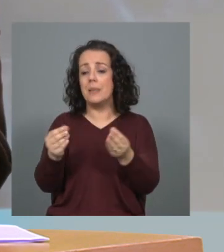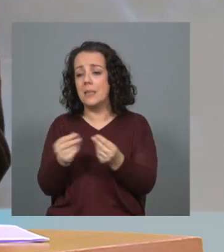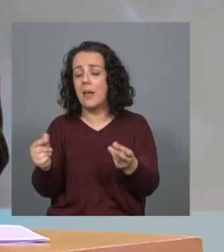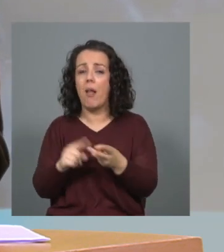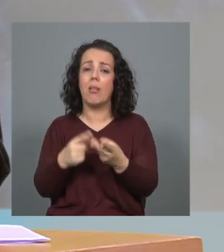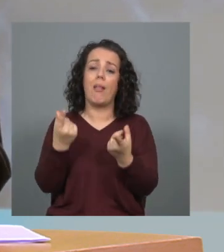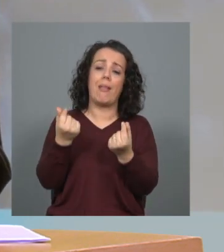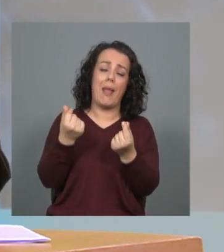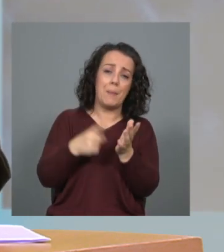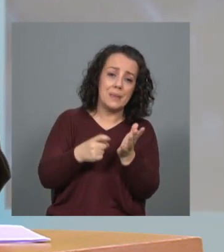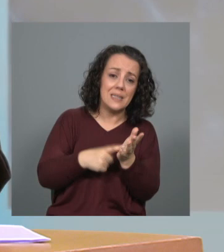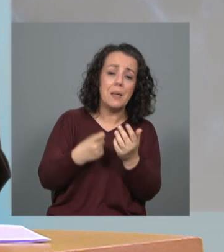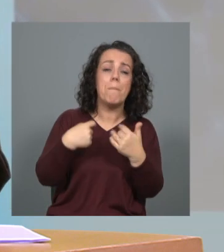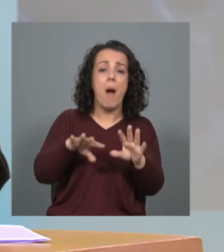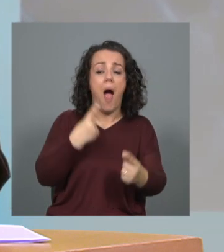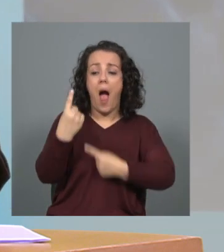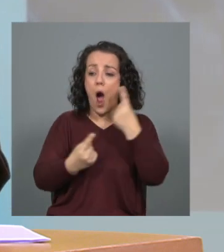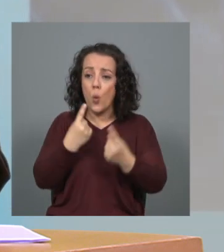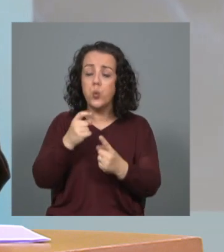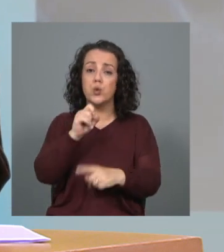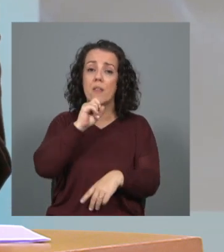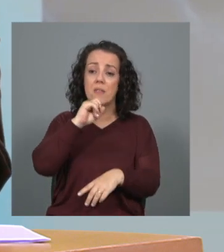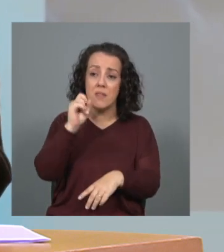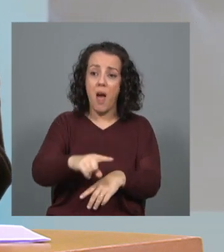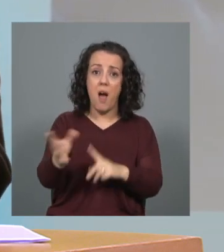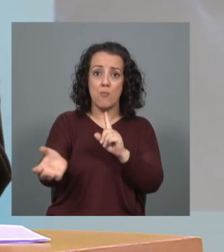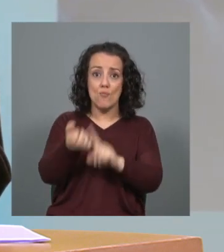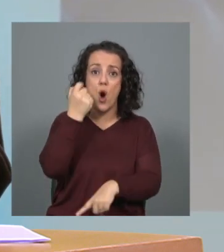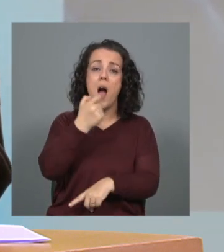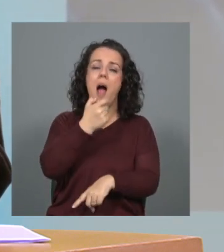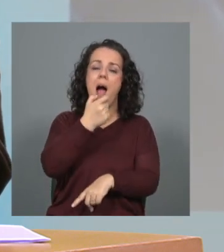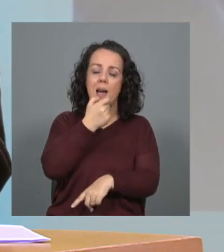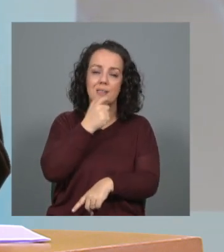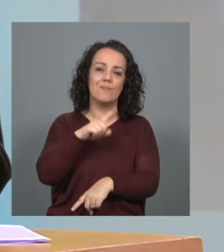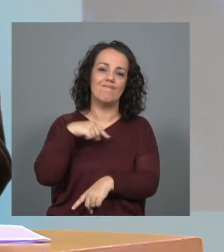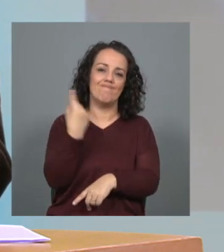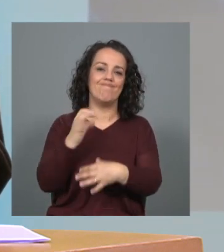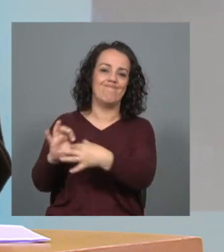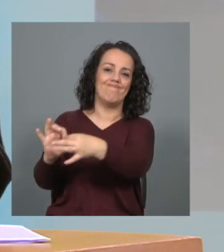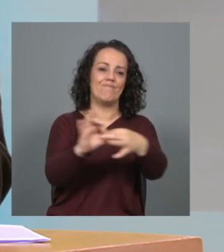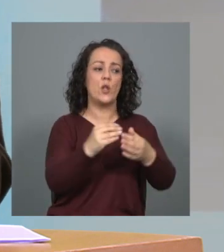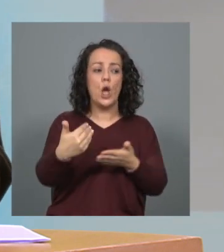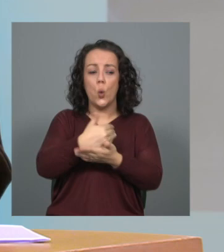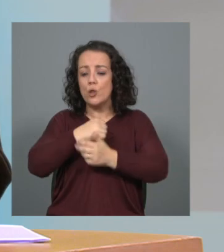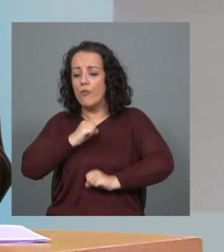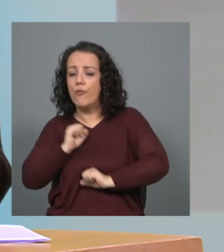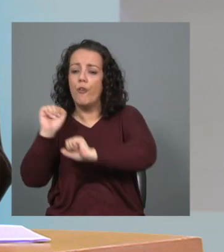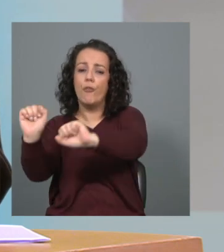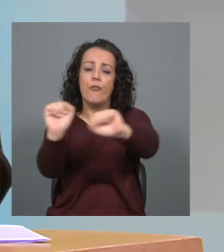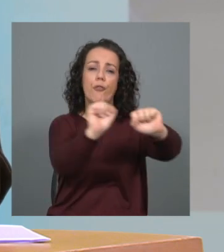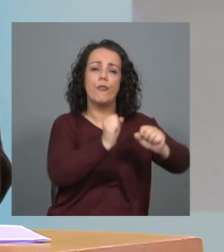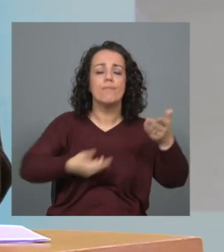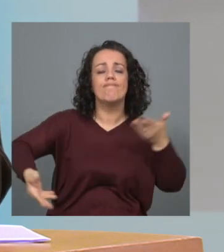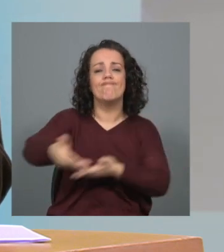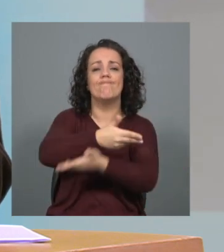muitos deles só os poderemos conseguir obter e trabalhar de uma maneira convergente, partilhando recursos, partilhando experiências, partilhando